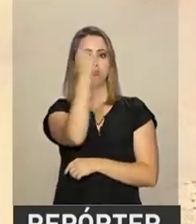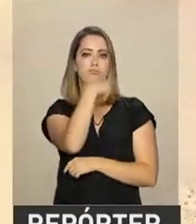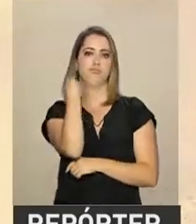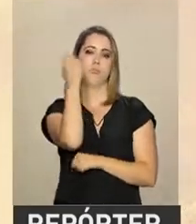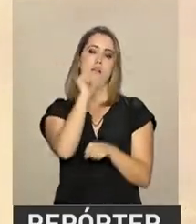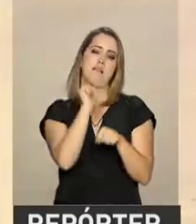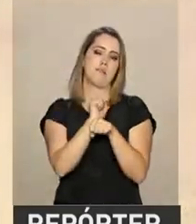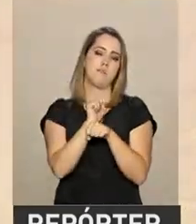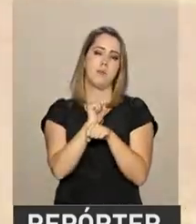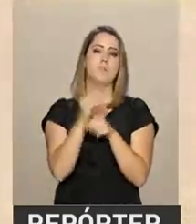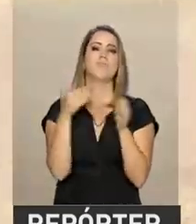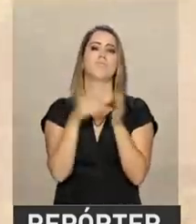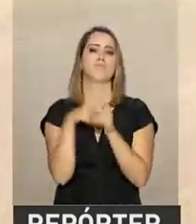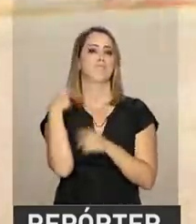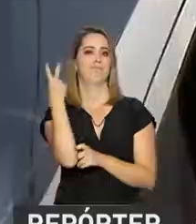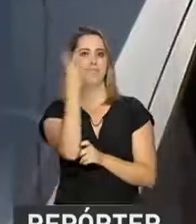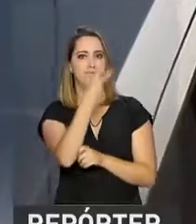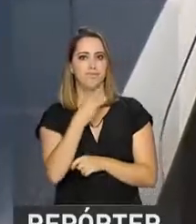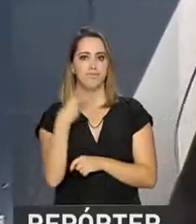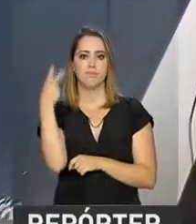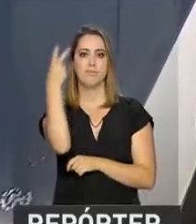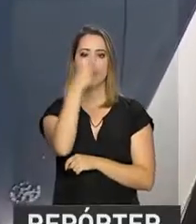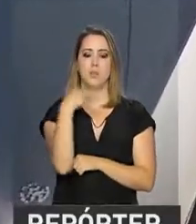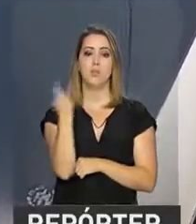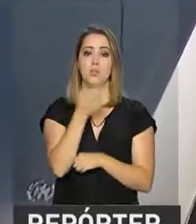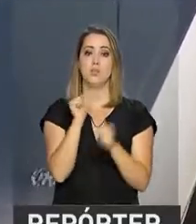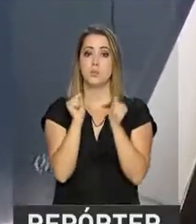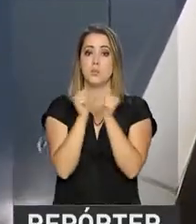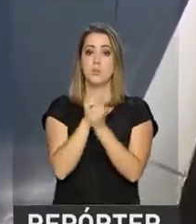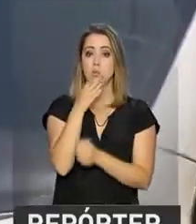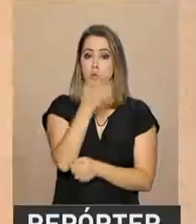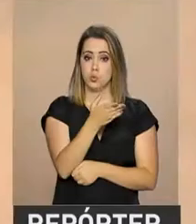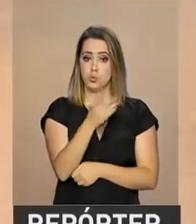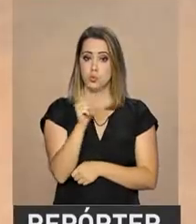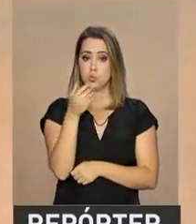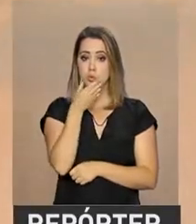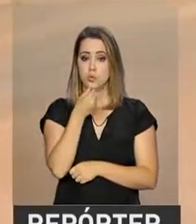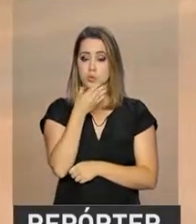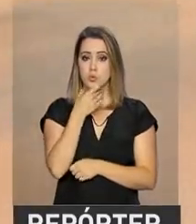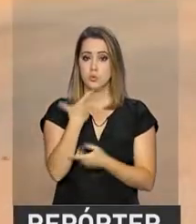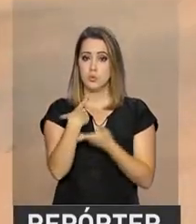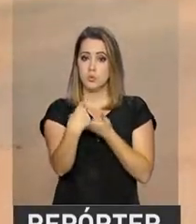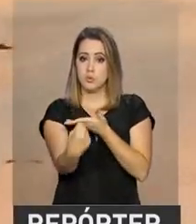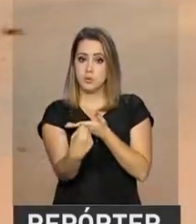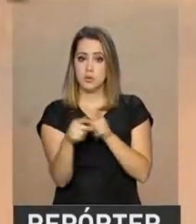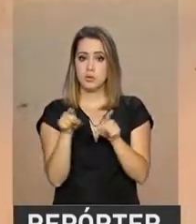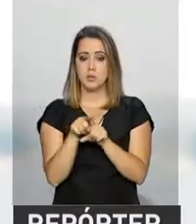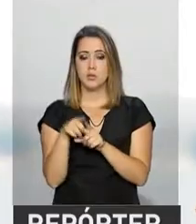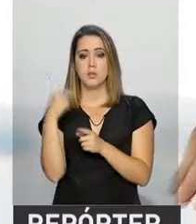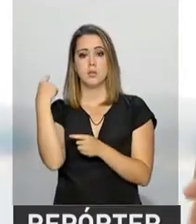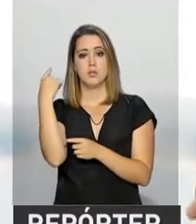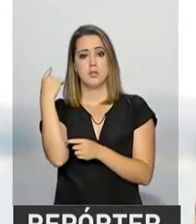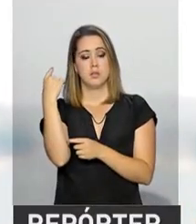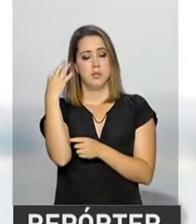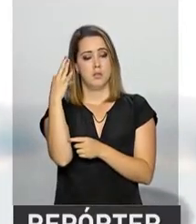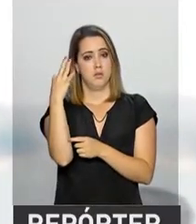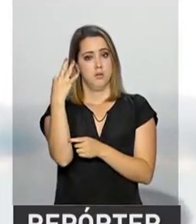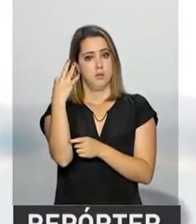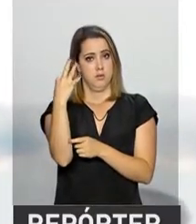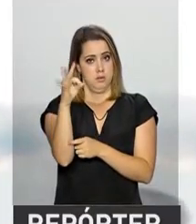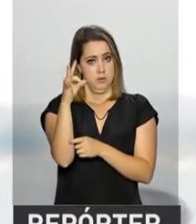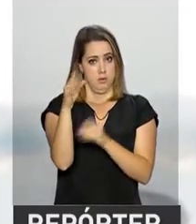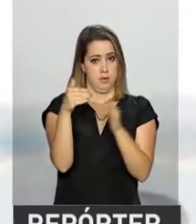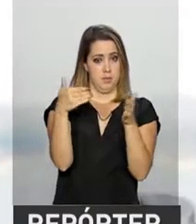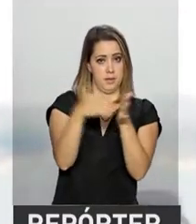pela travessia pode levar até duas horas nós vamos acompanhar o orlando sales que está saindo de xambioá pra são geraldo do araguaia